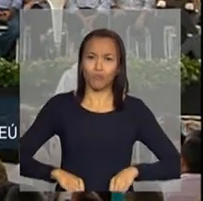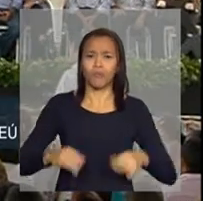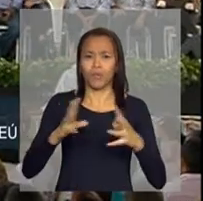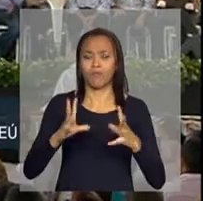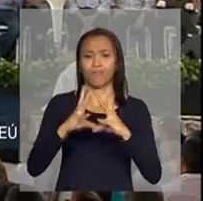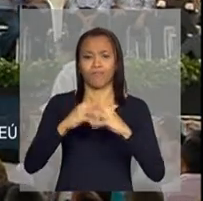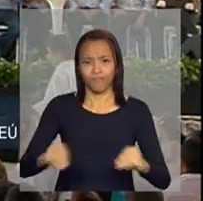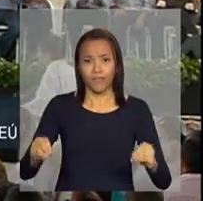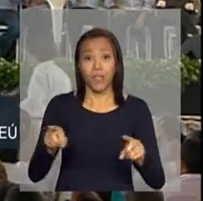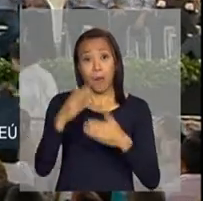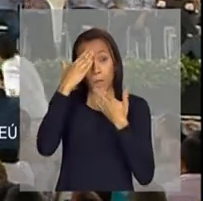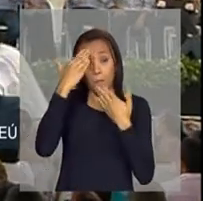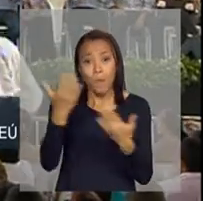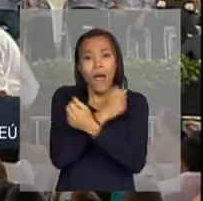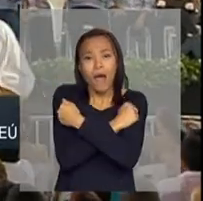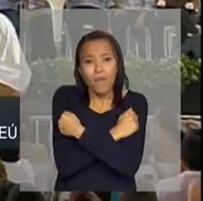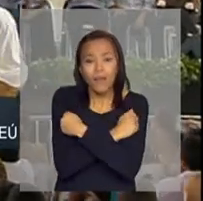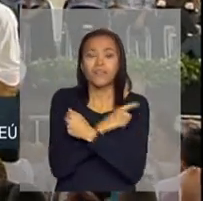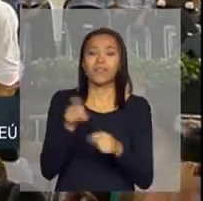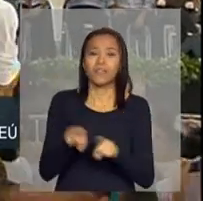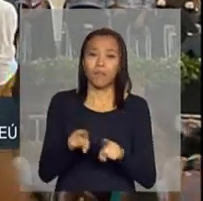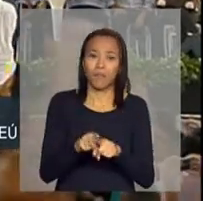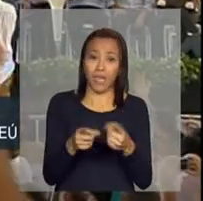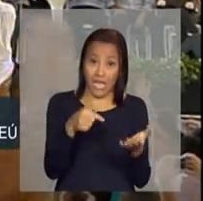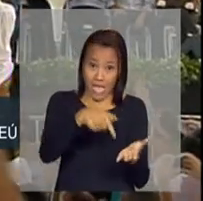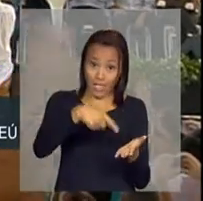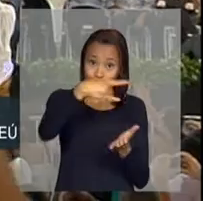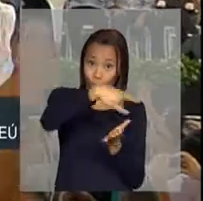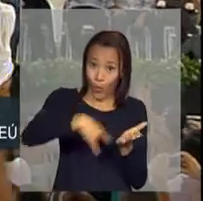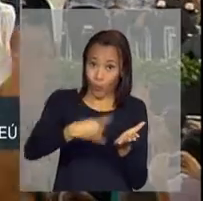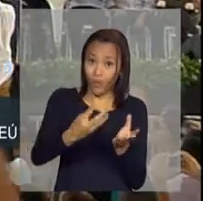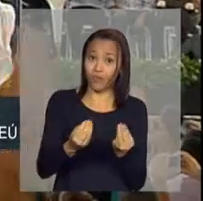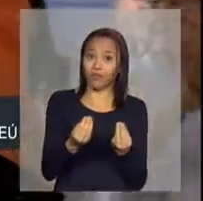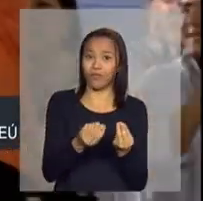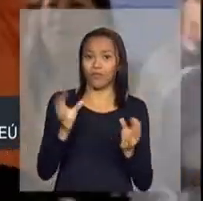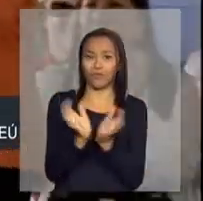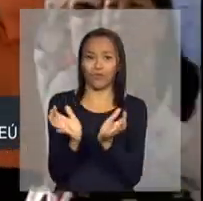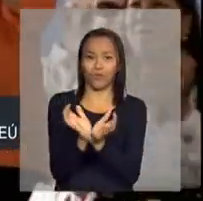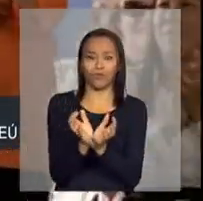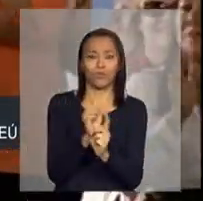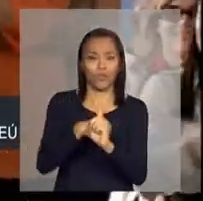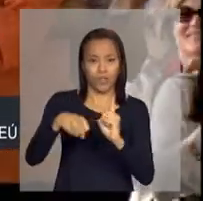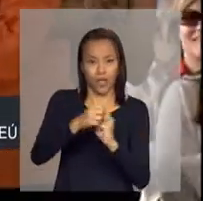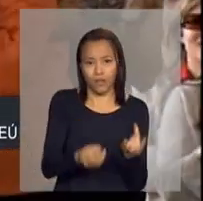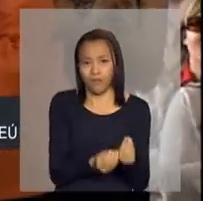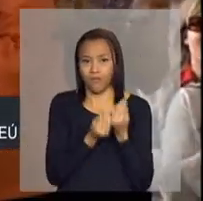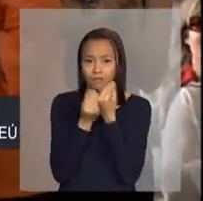Grande abraço, presidenta, e receba esse documento do Movimento Social.